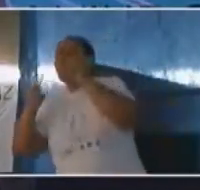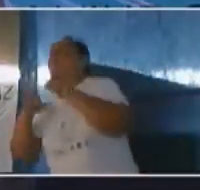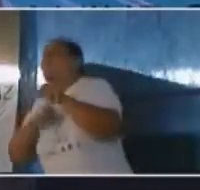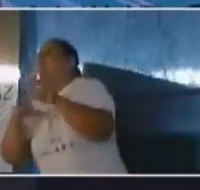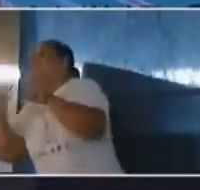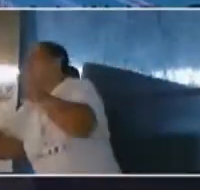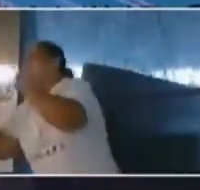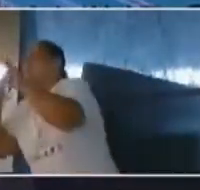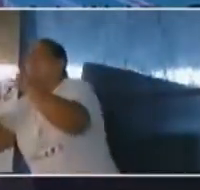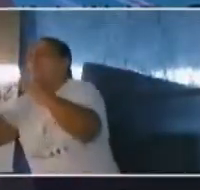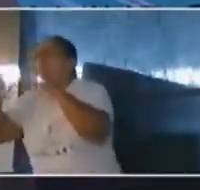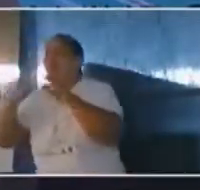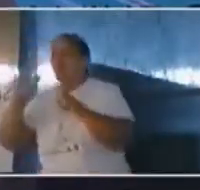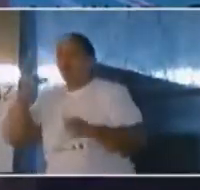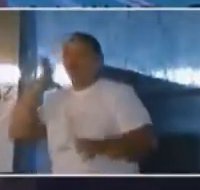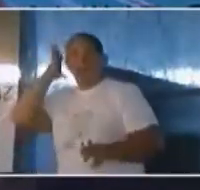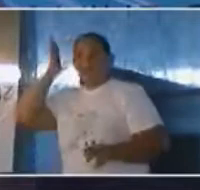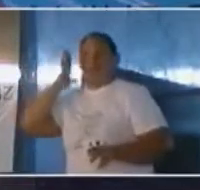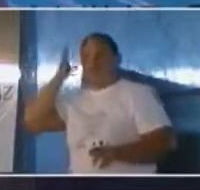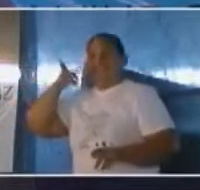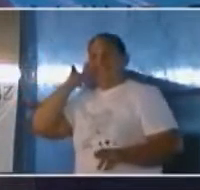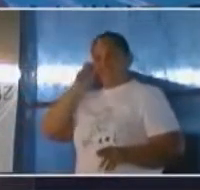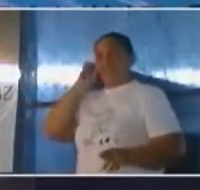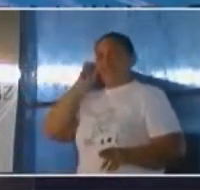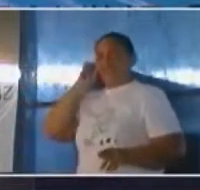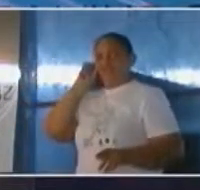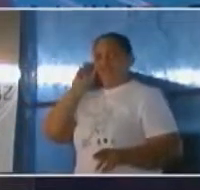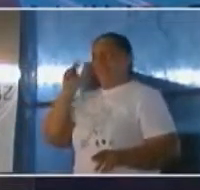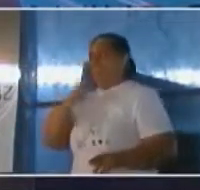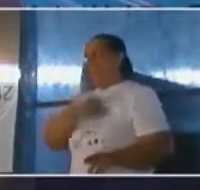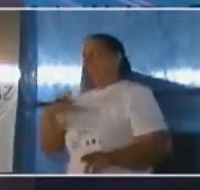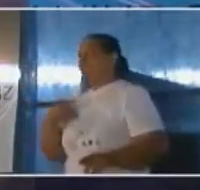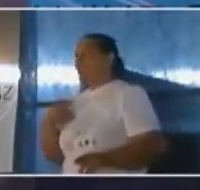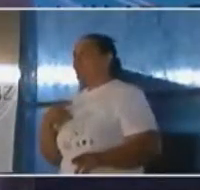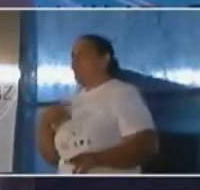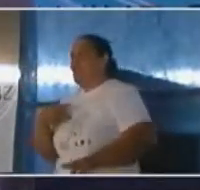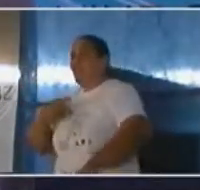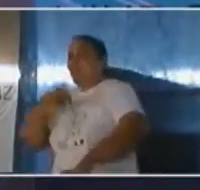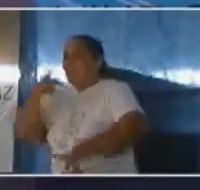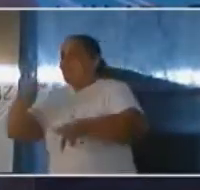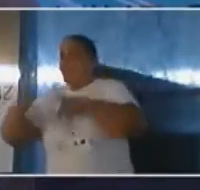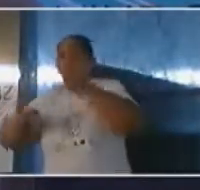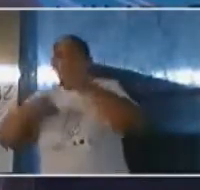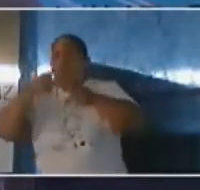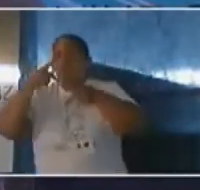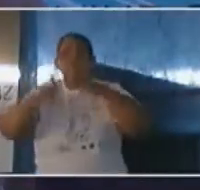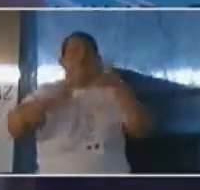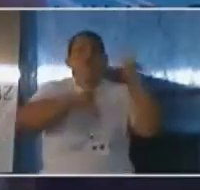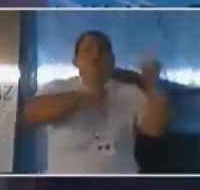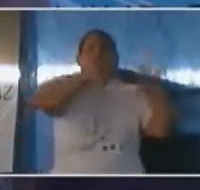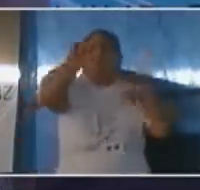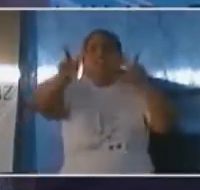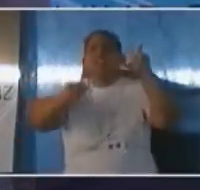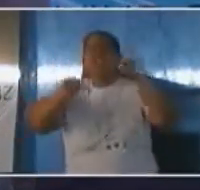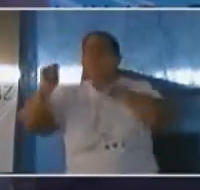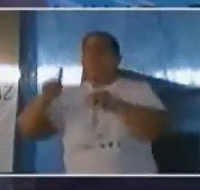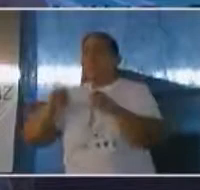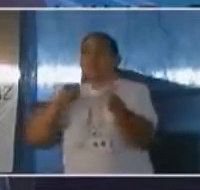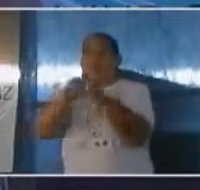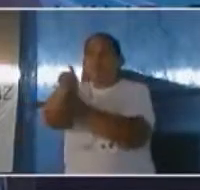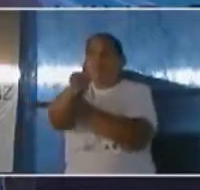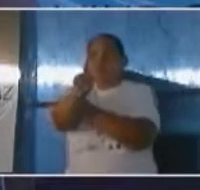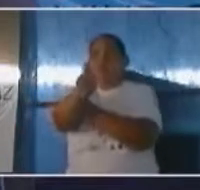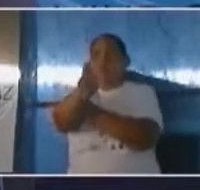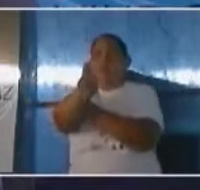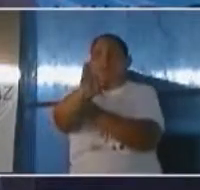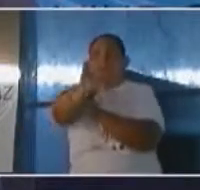Romy colocou. Ontem vocês vieram aqui na frente e disseram como é que vocês se enxergam.